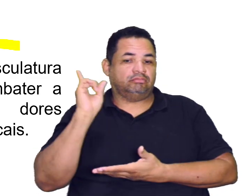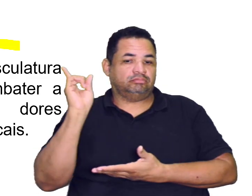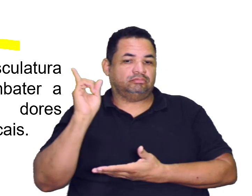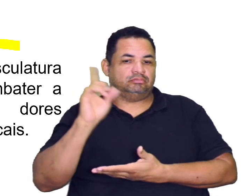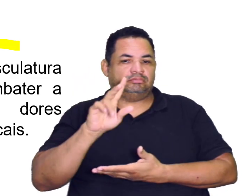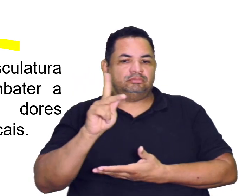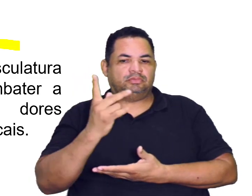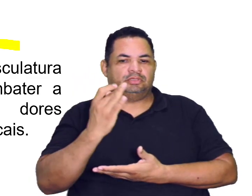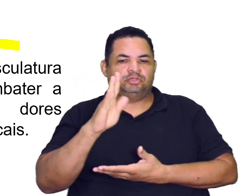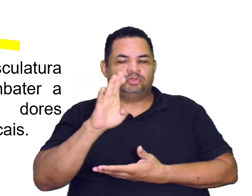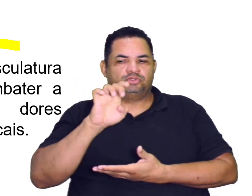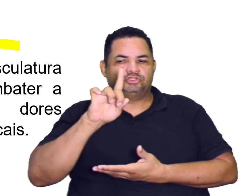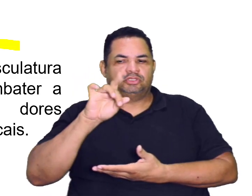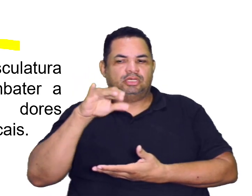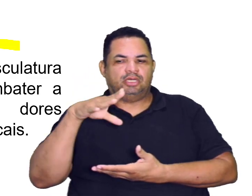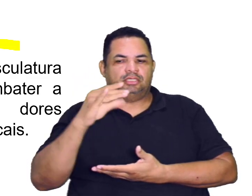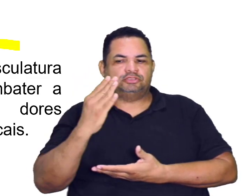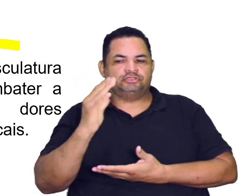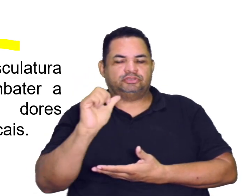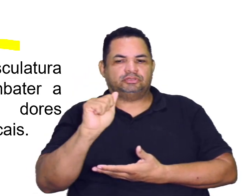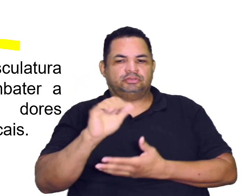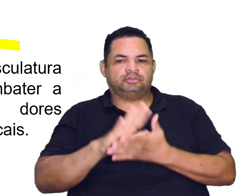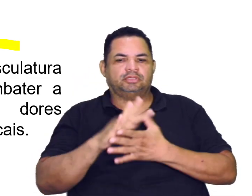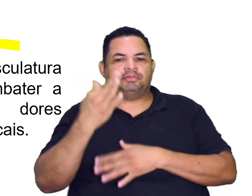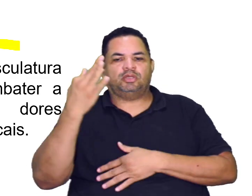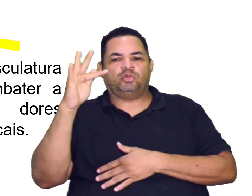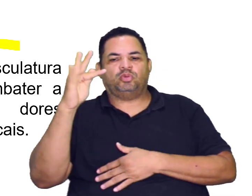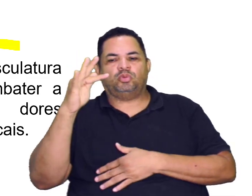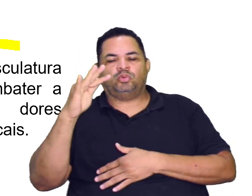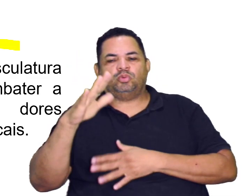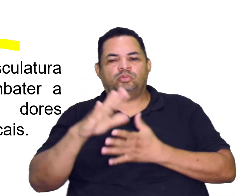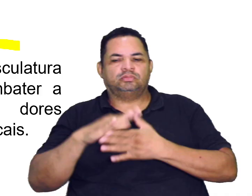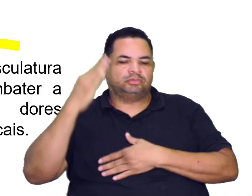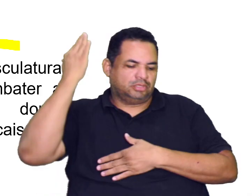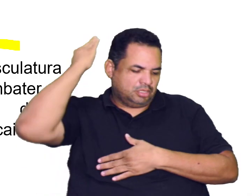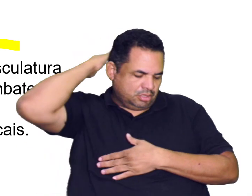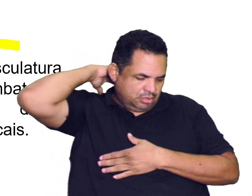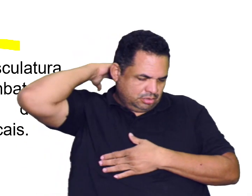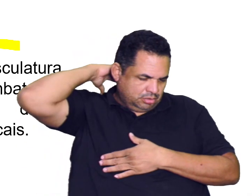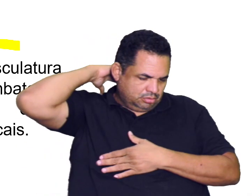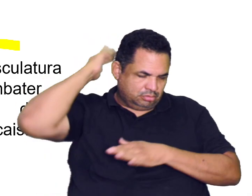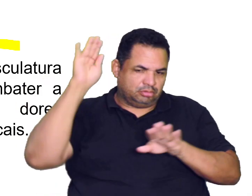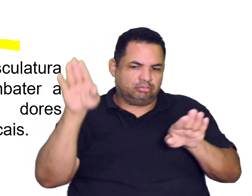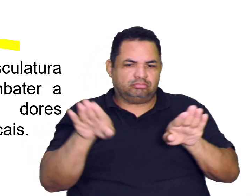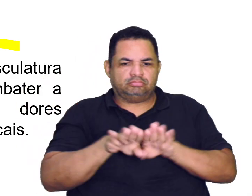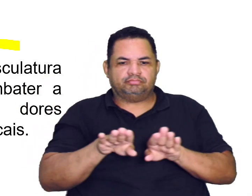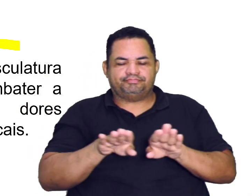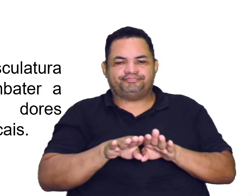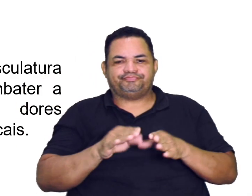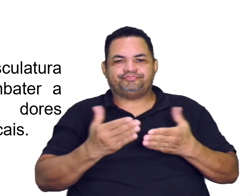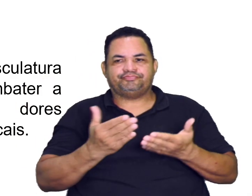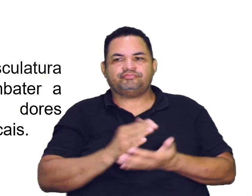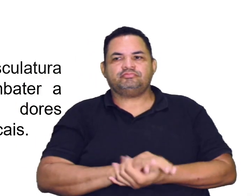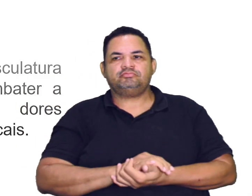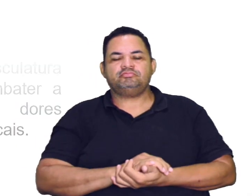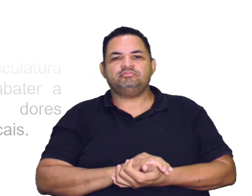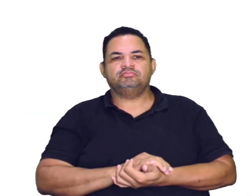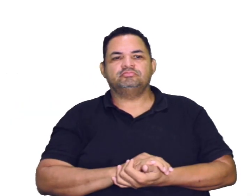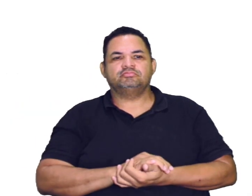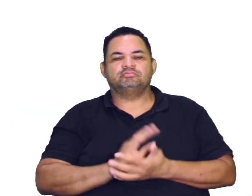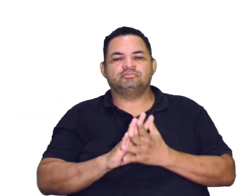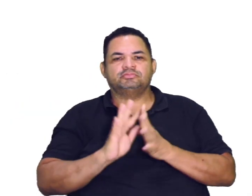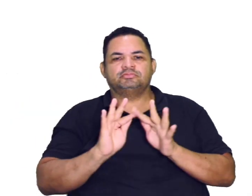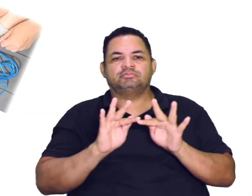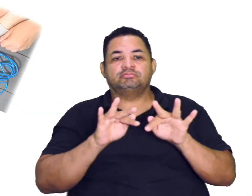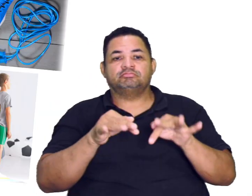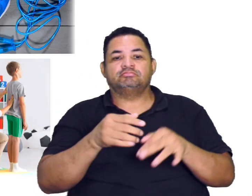paralelo. E em especial para dores lombares, dores cervicais. E aí a gente já está caminhando